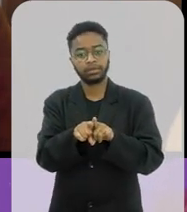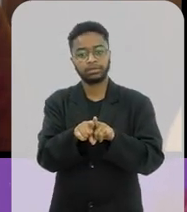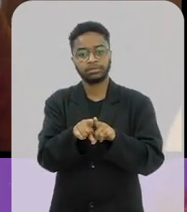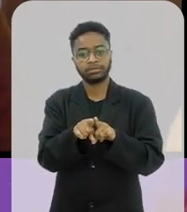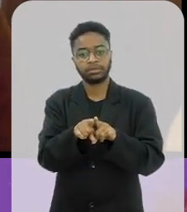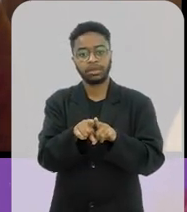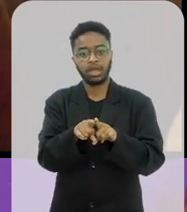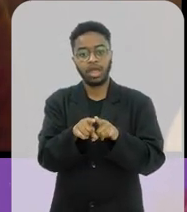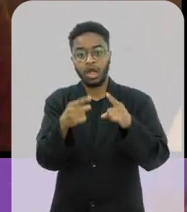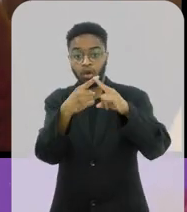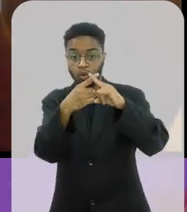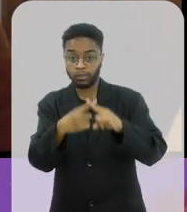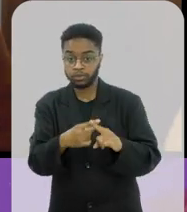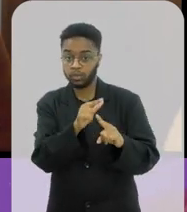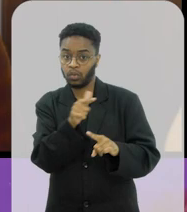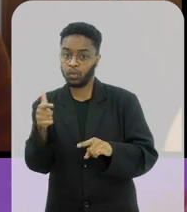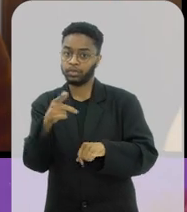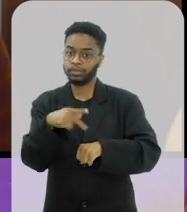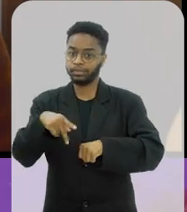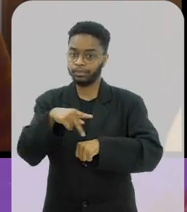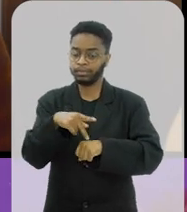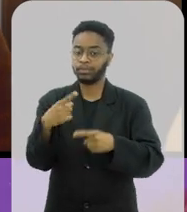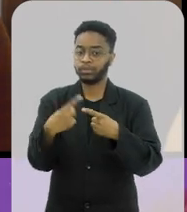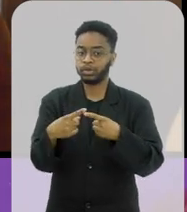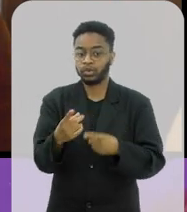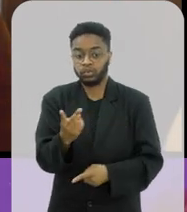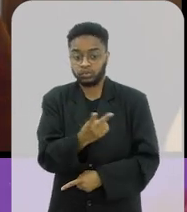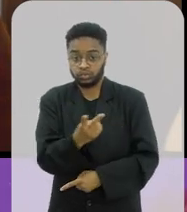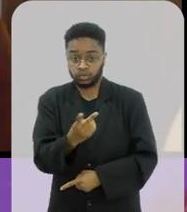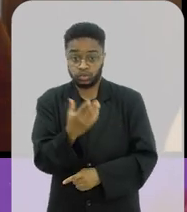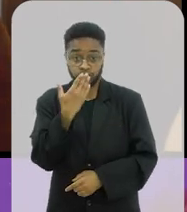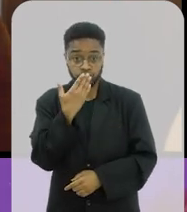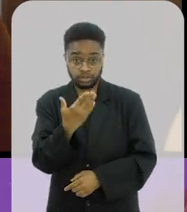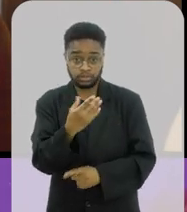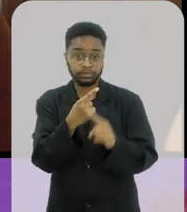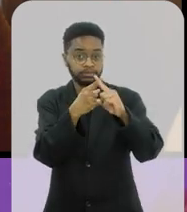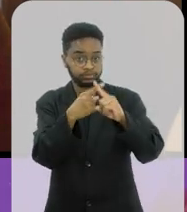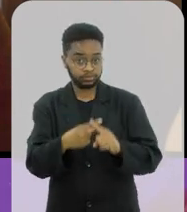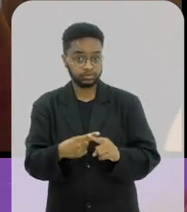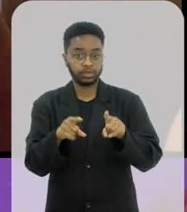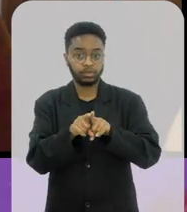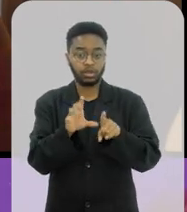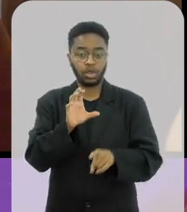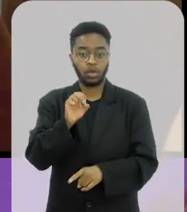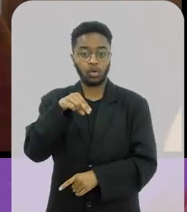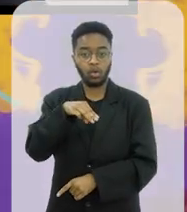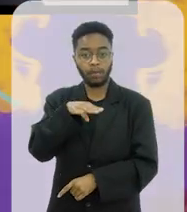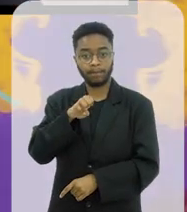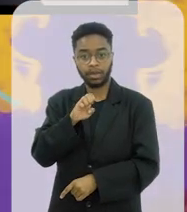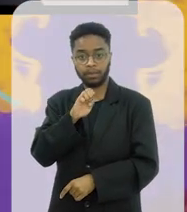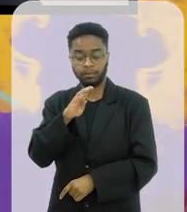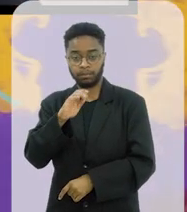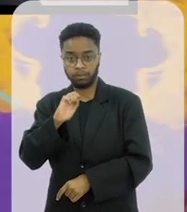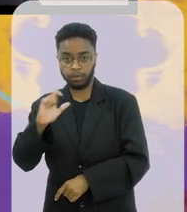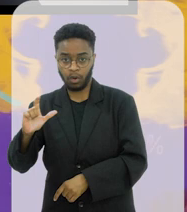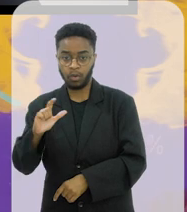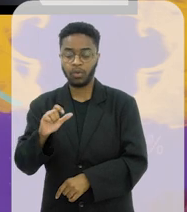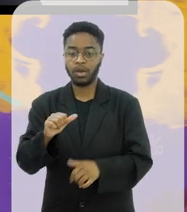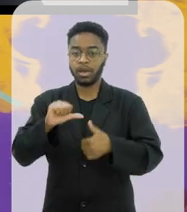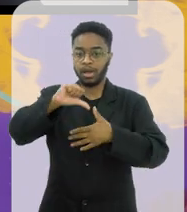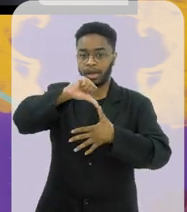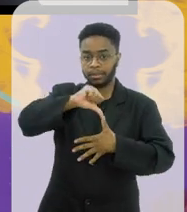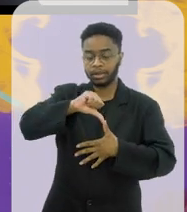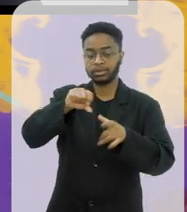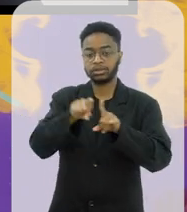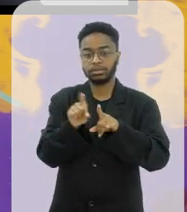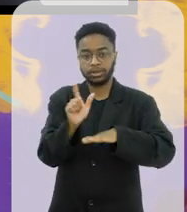o aspecto a nível internacional, porque as duas equipes disputam as competições da Conmebol, Sul-Americana e